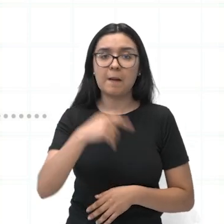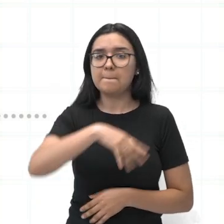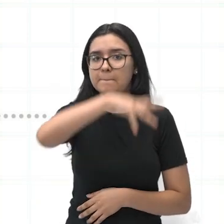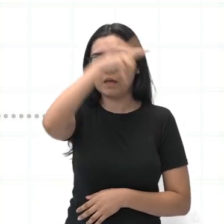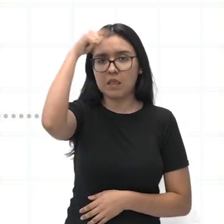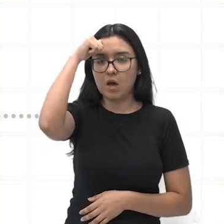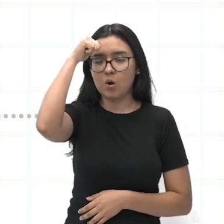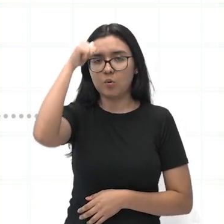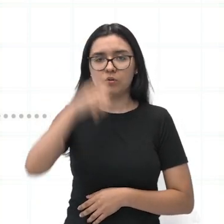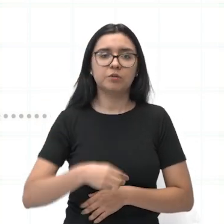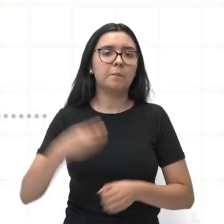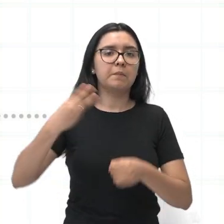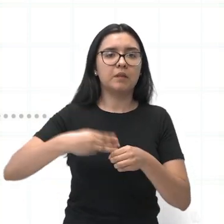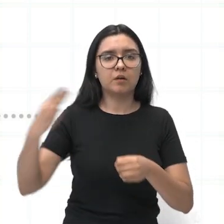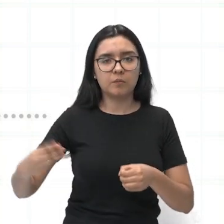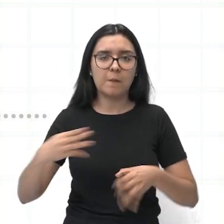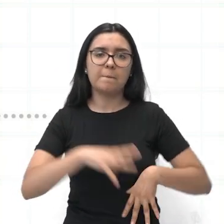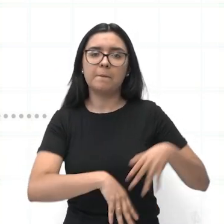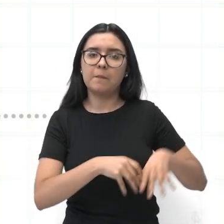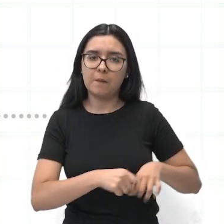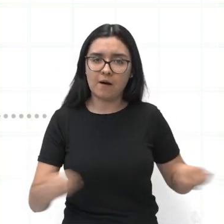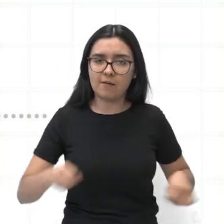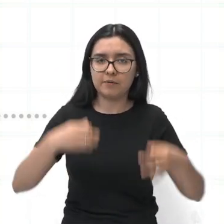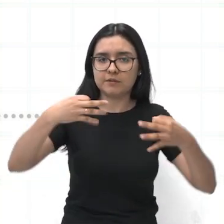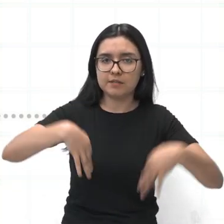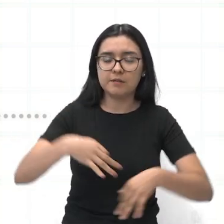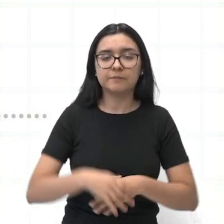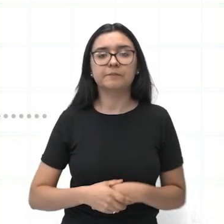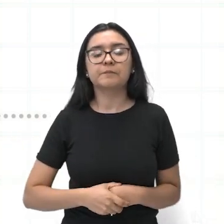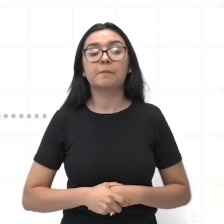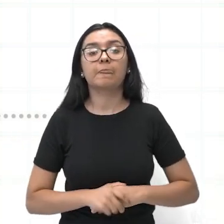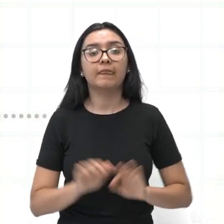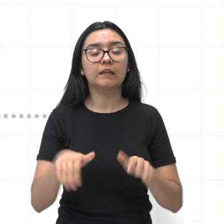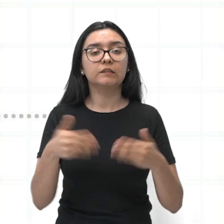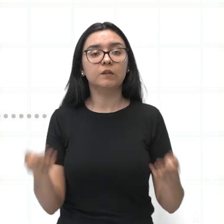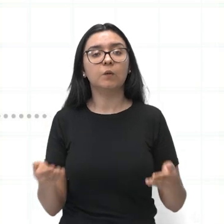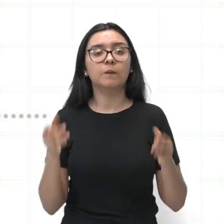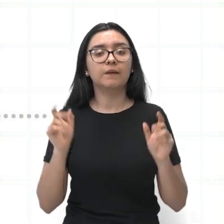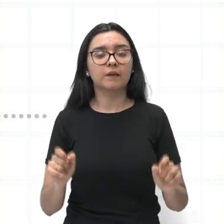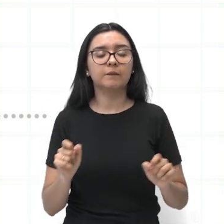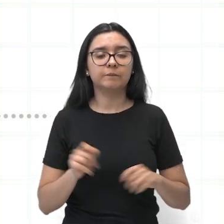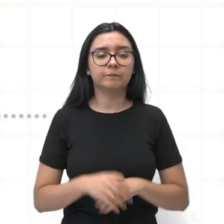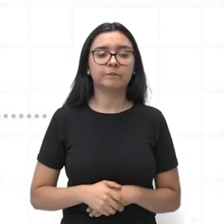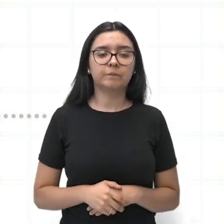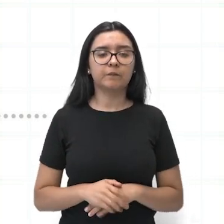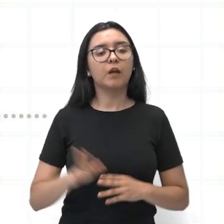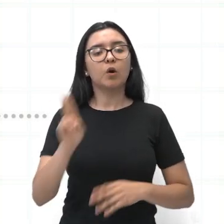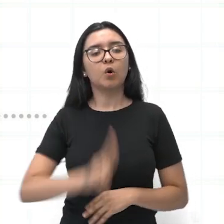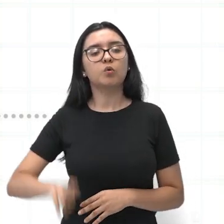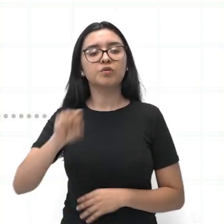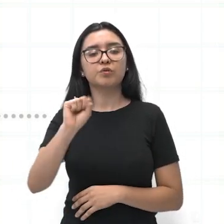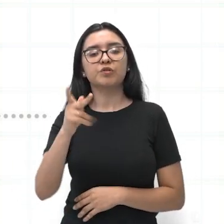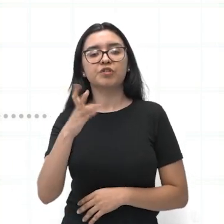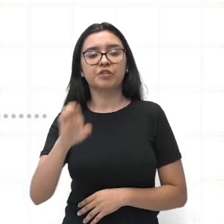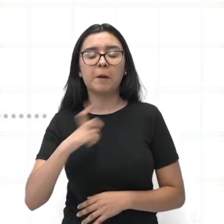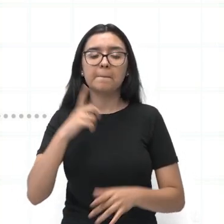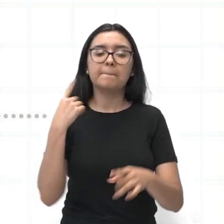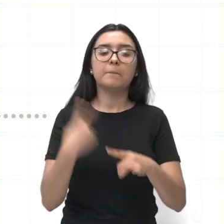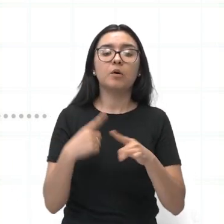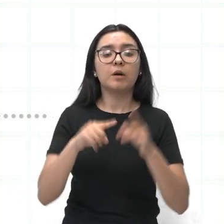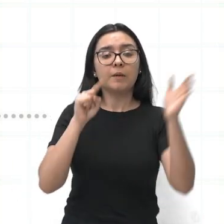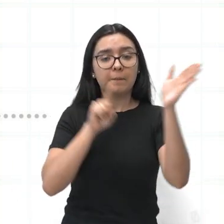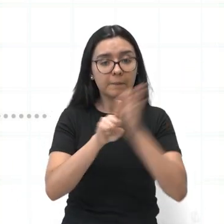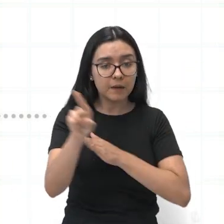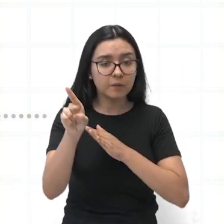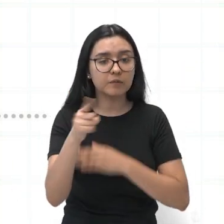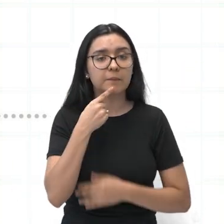Manaus, Manacapuru, Borba, certo? E aí que eu usei o she porque na pergunta tá pedindo